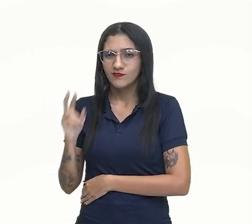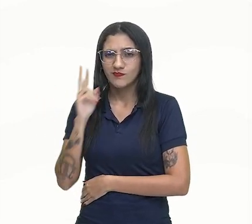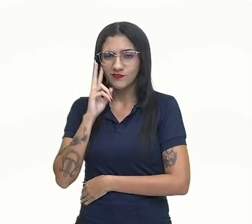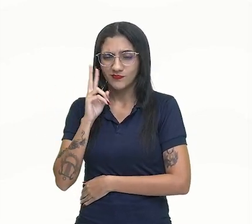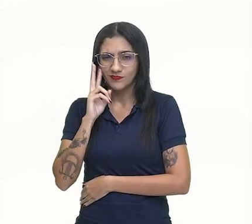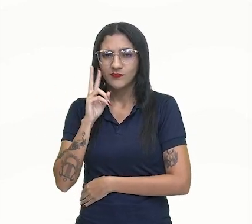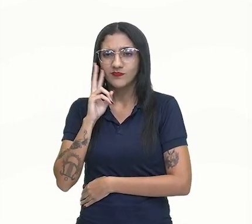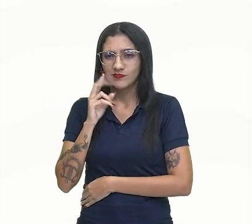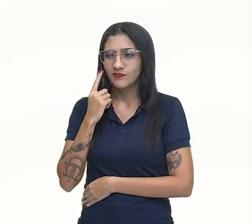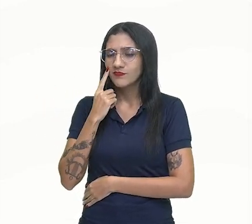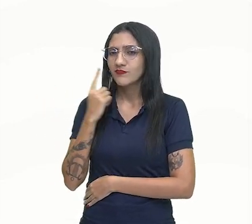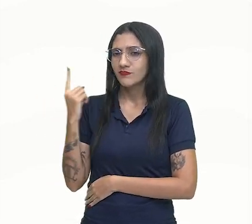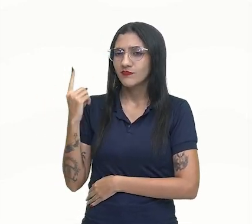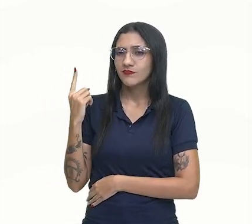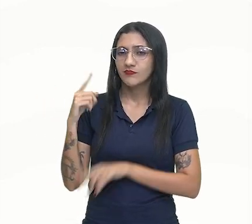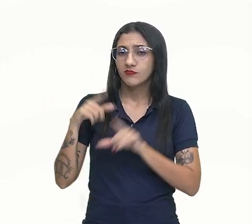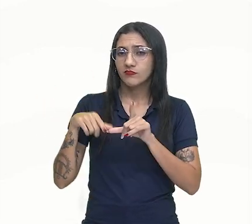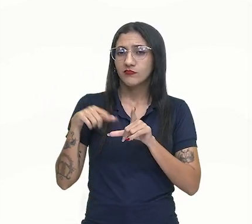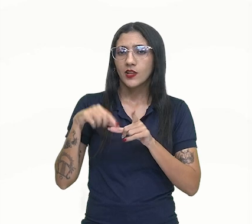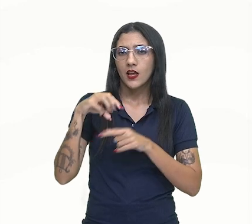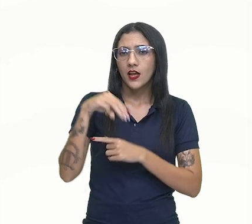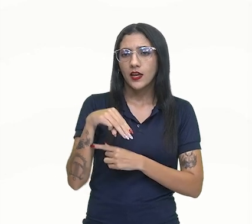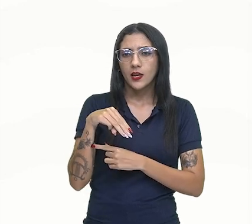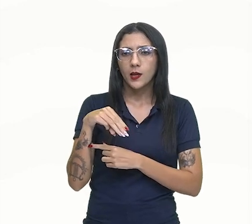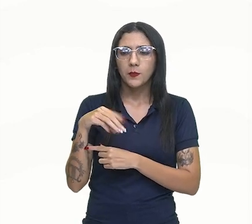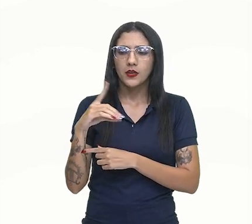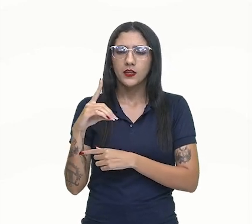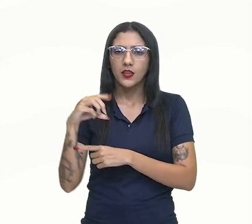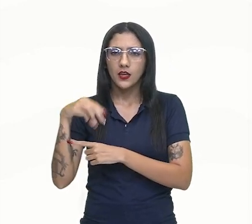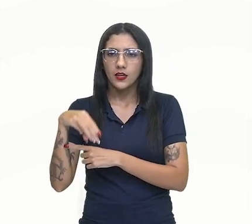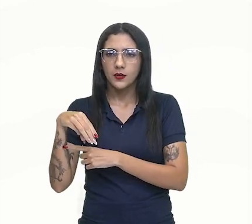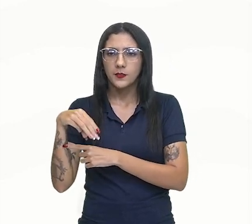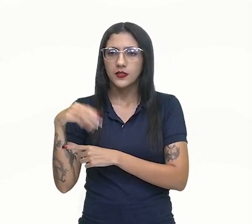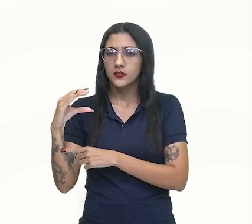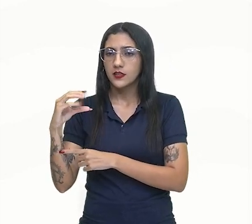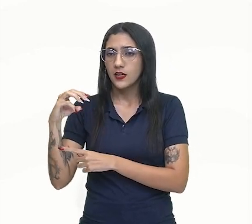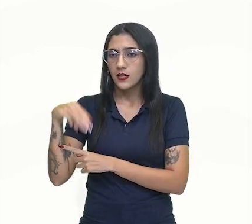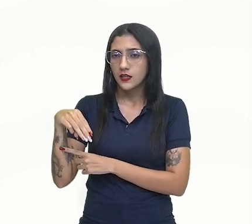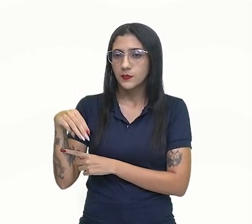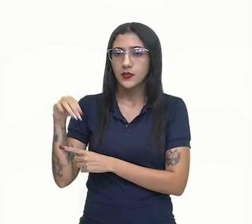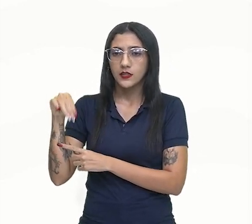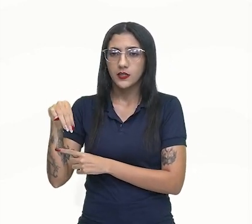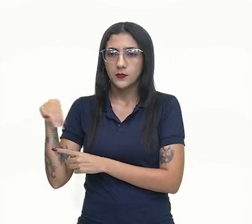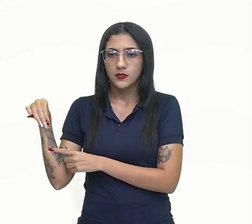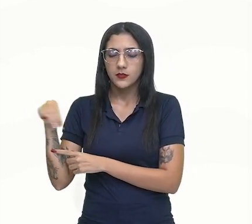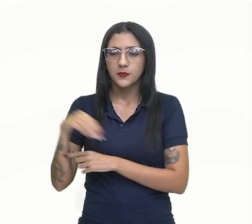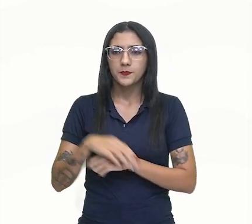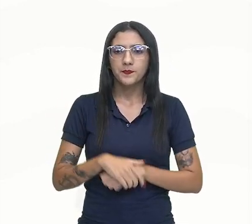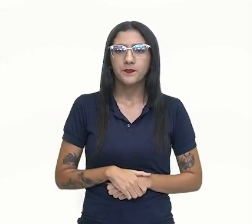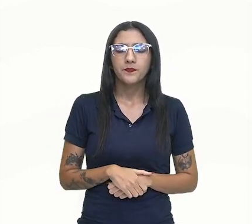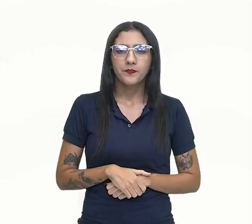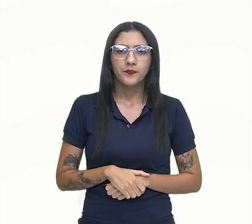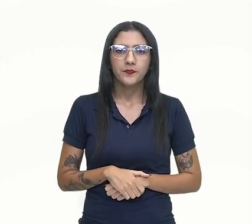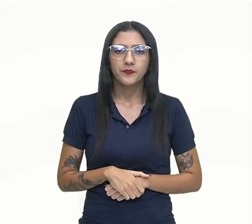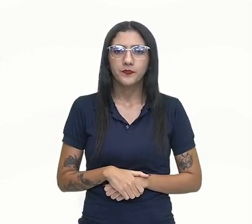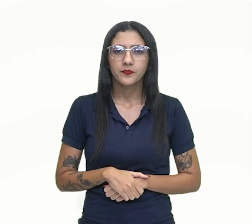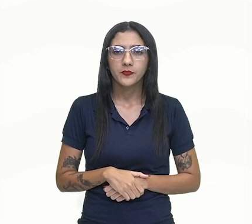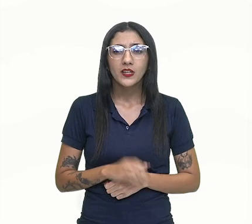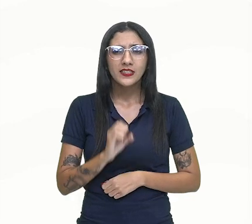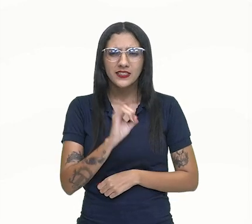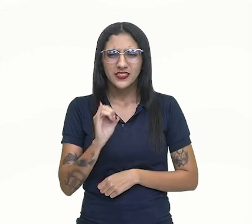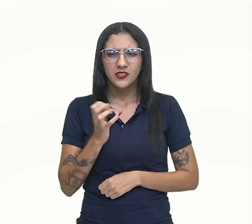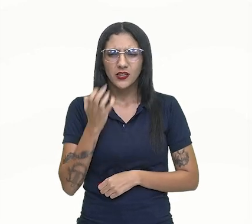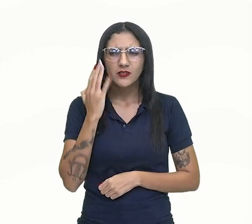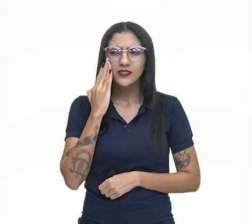Metro, decímetro, centímetro, milímetro. Se eu quero medir um objeto